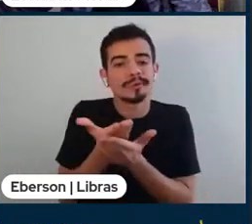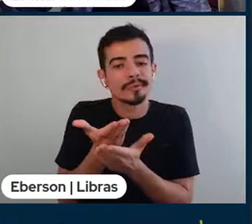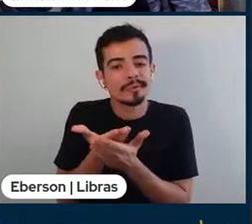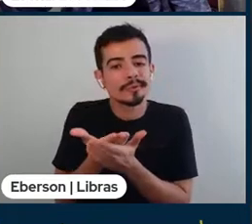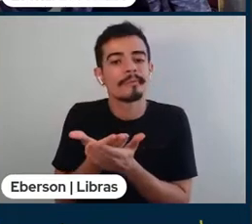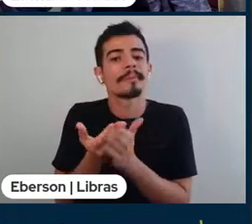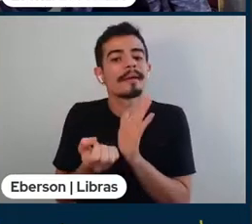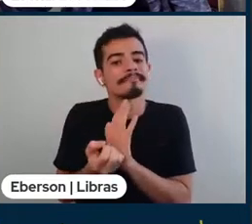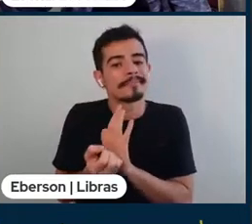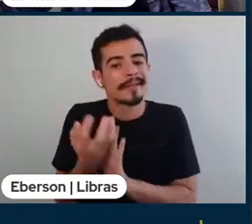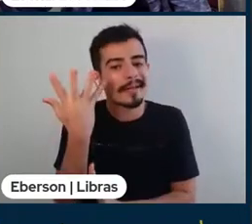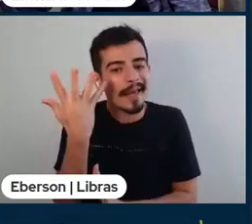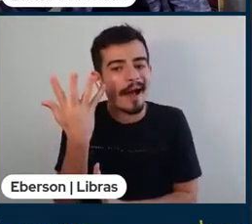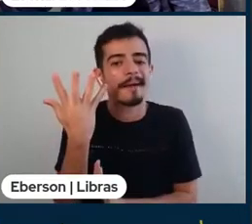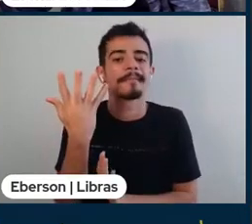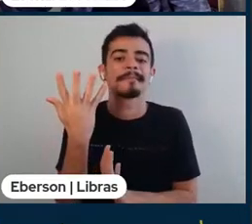criar